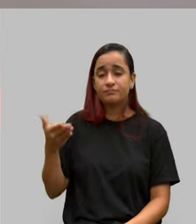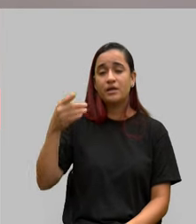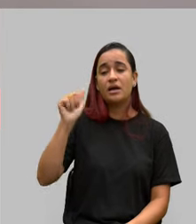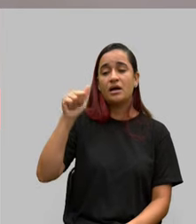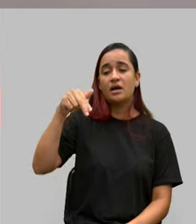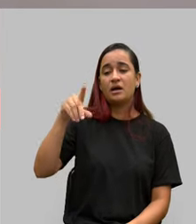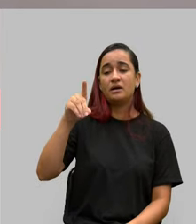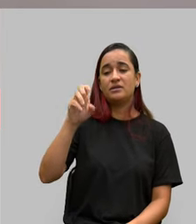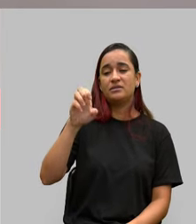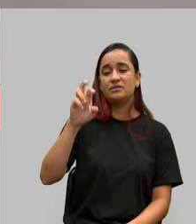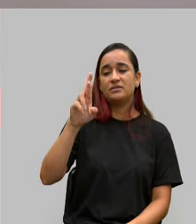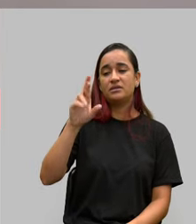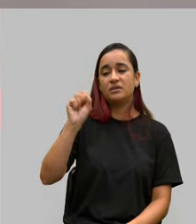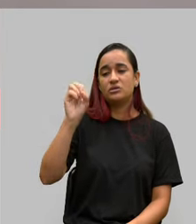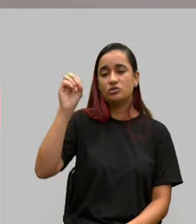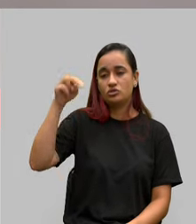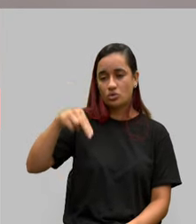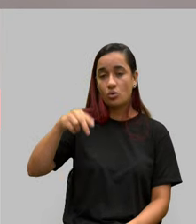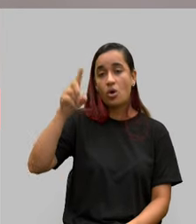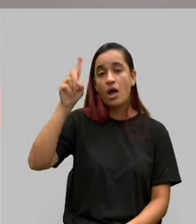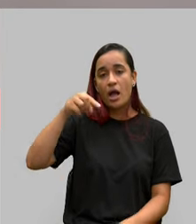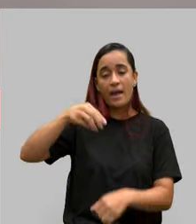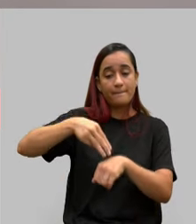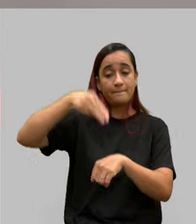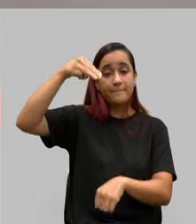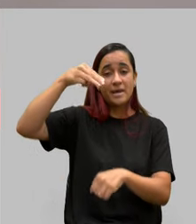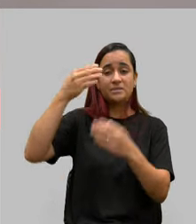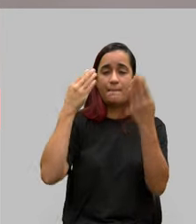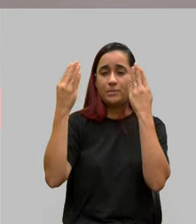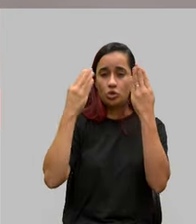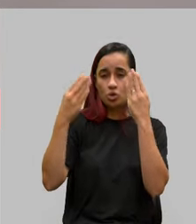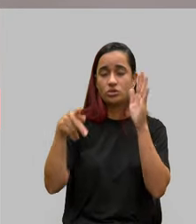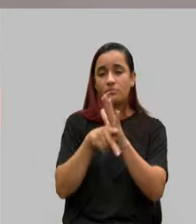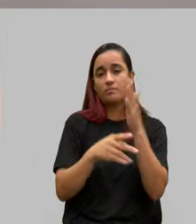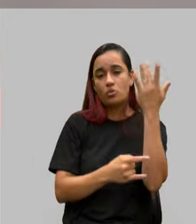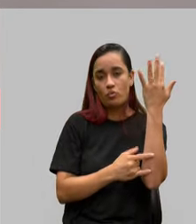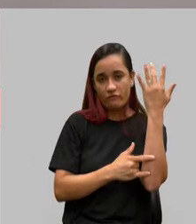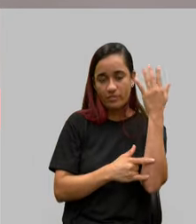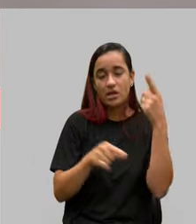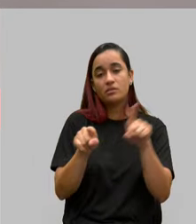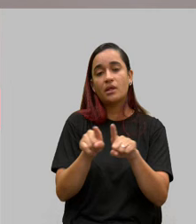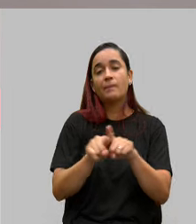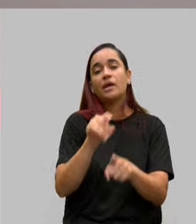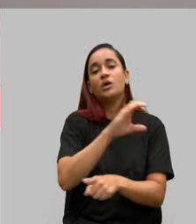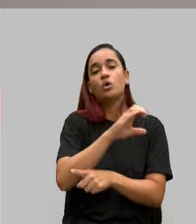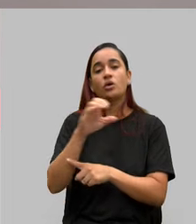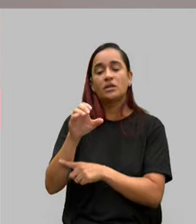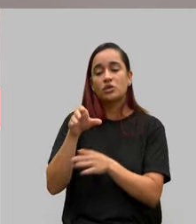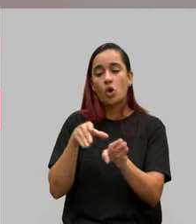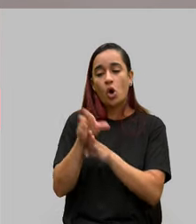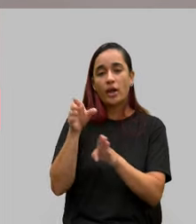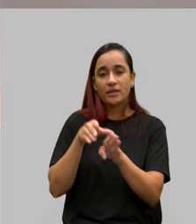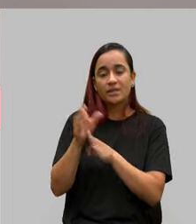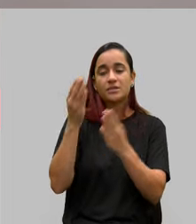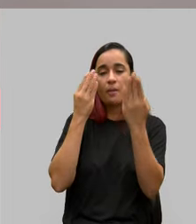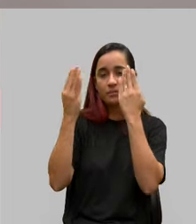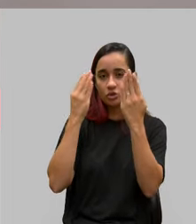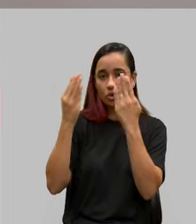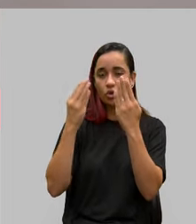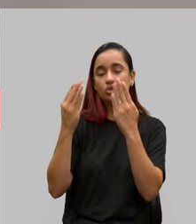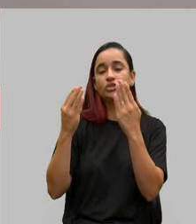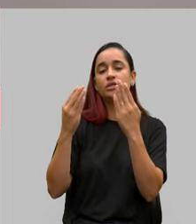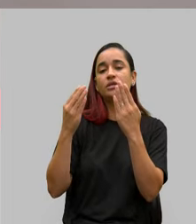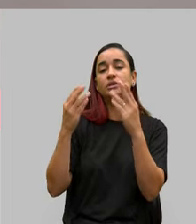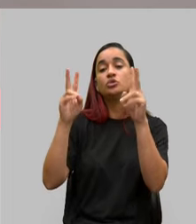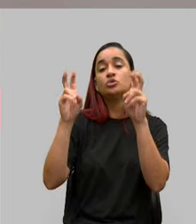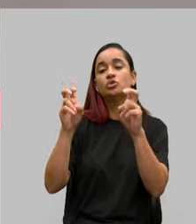Matos mestre em psicologia pela UF MG coordenador da comissão de orientação em psicologia sobre